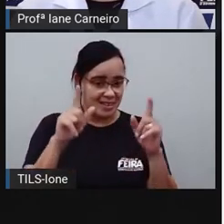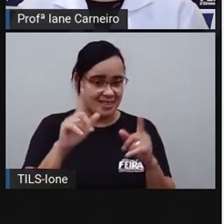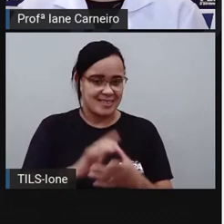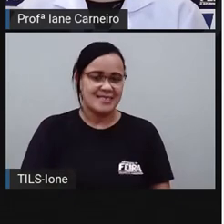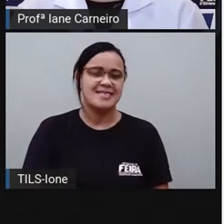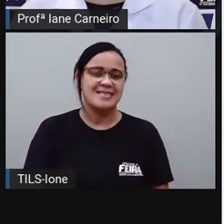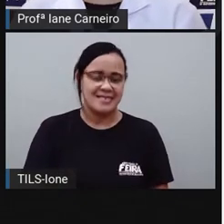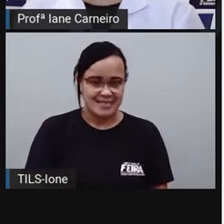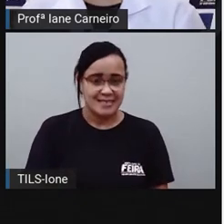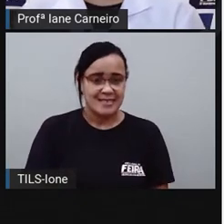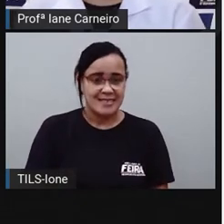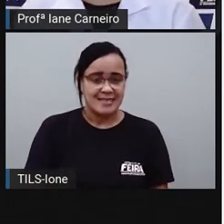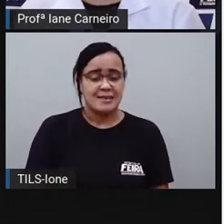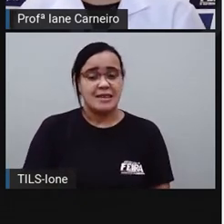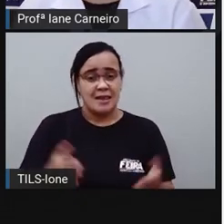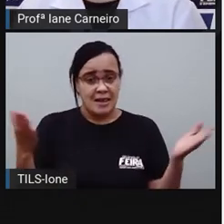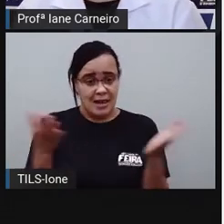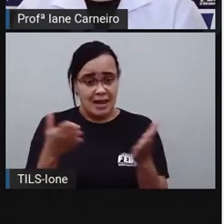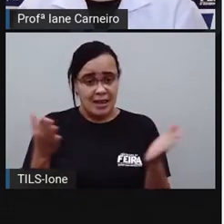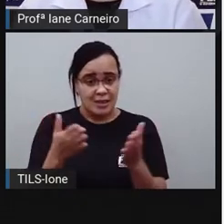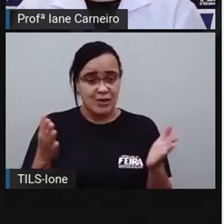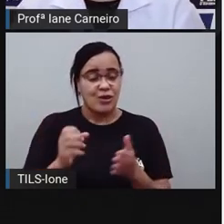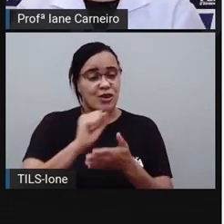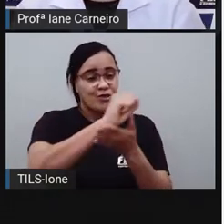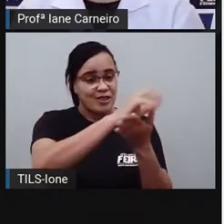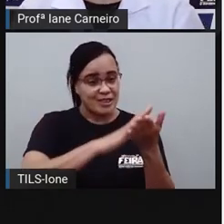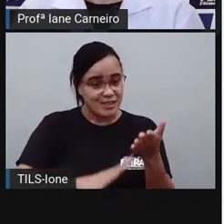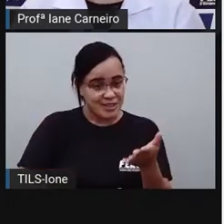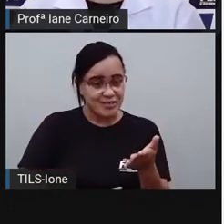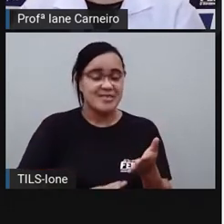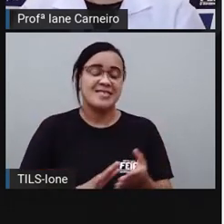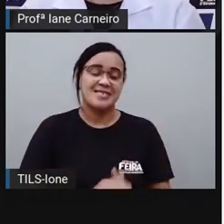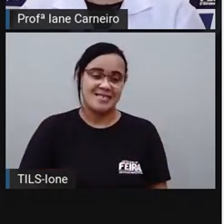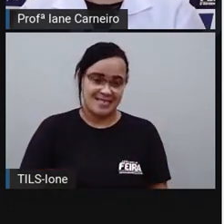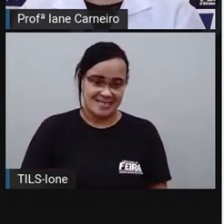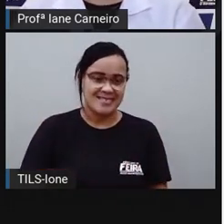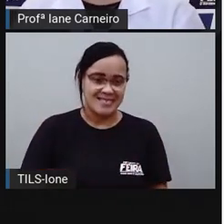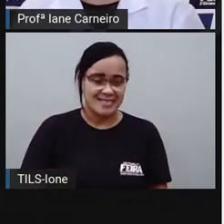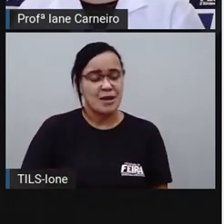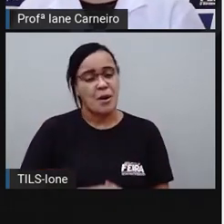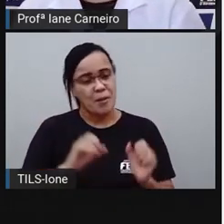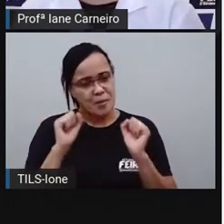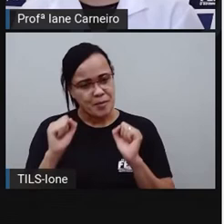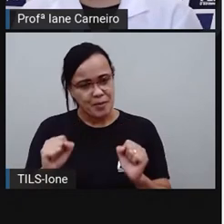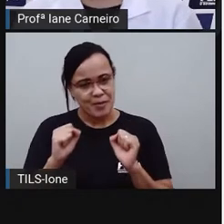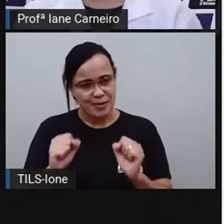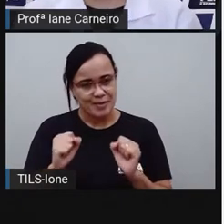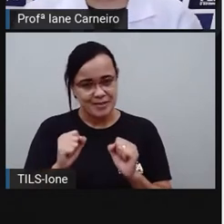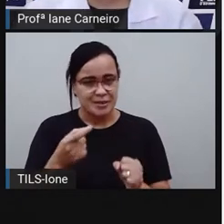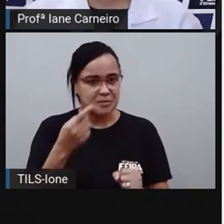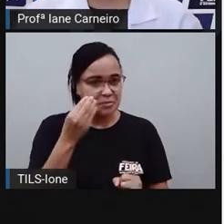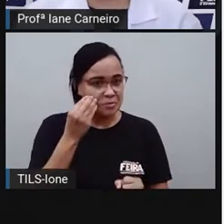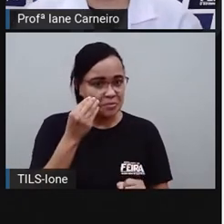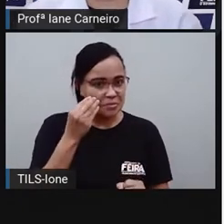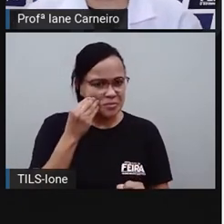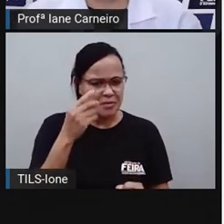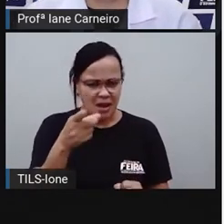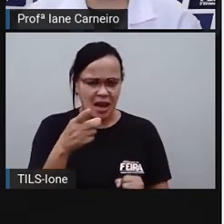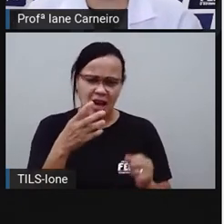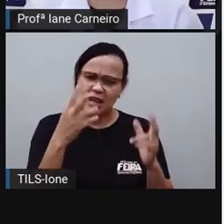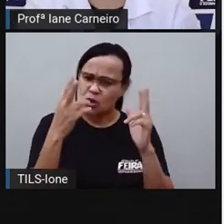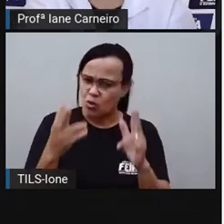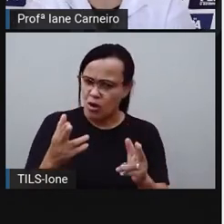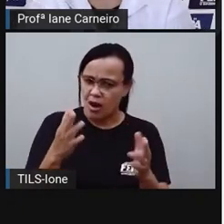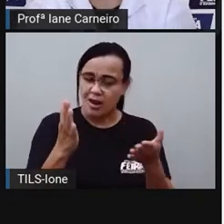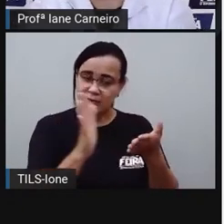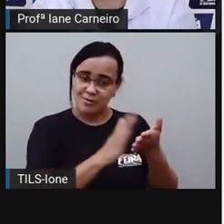Beleza. Agora a gente vai fazer uma atividade, tá bom? Você pode fazer aí, tentar fazer esse desenho igual no seu caderno,